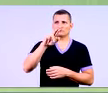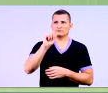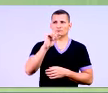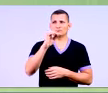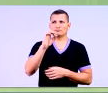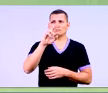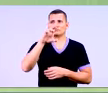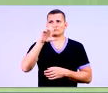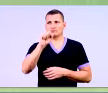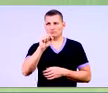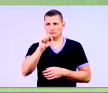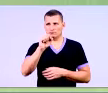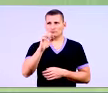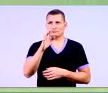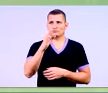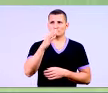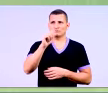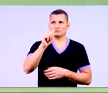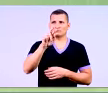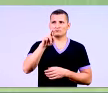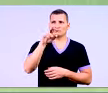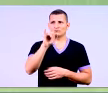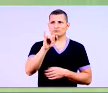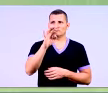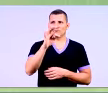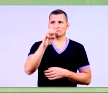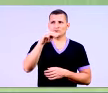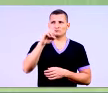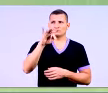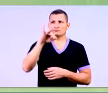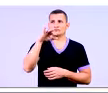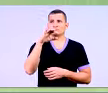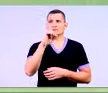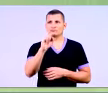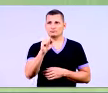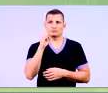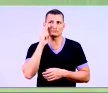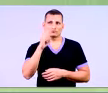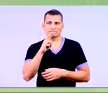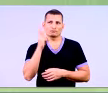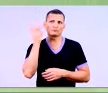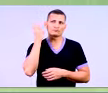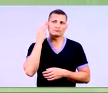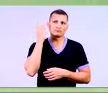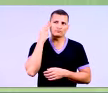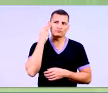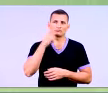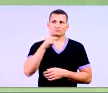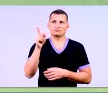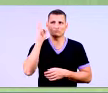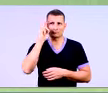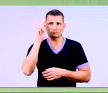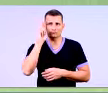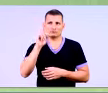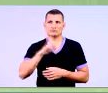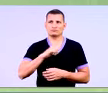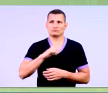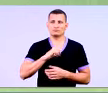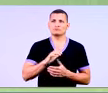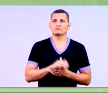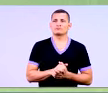nós não conhecer os nossos operadores aritméticos mais comuns olha só vocês vão se lembrar eu tenho